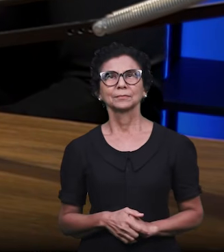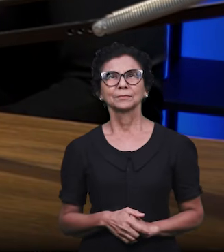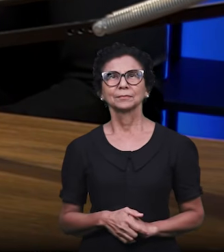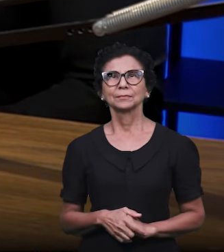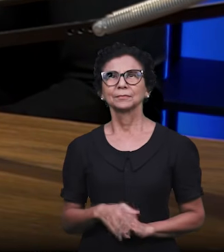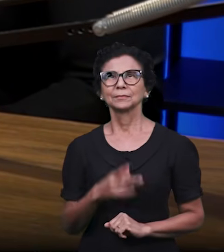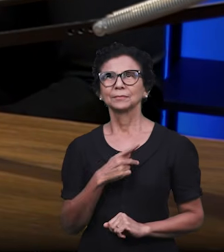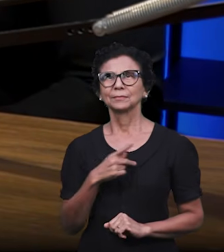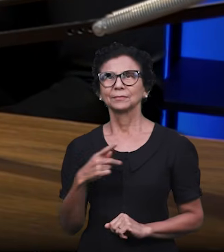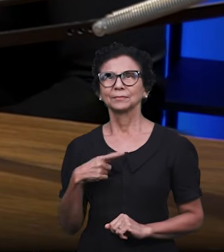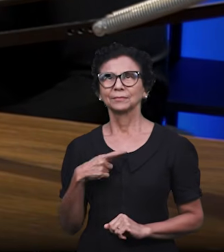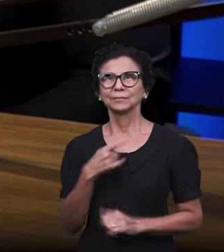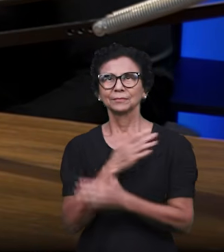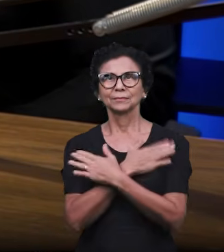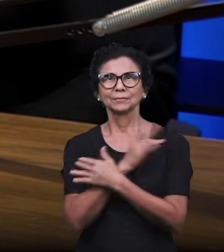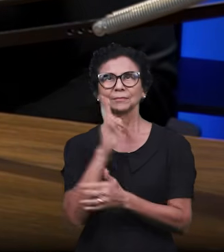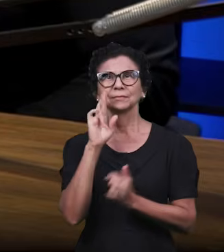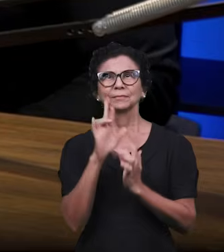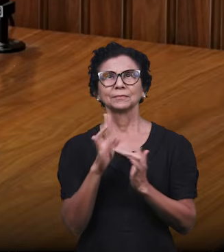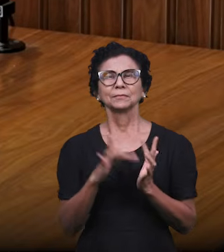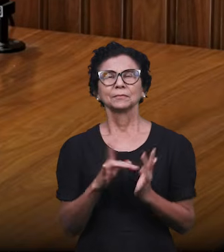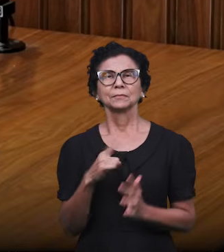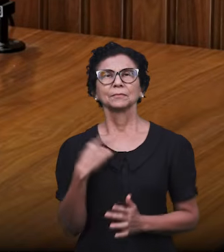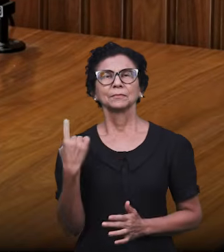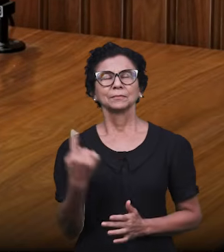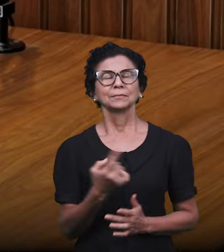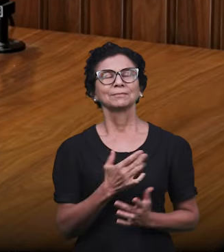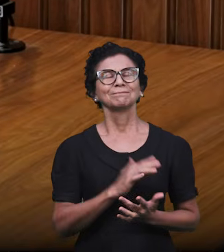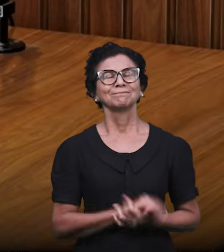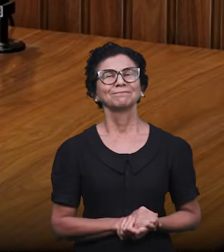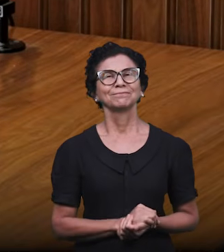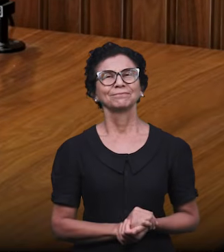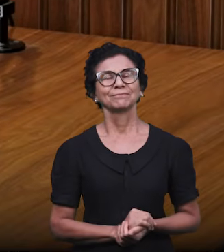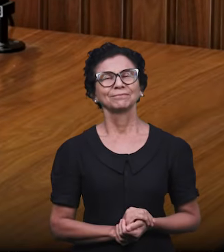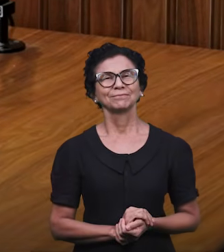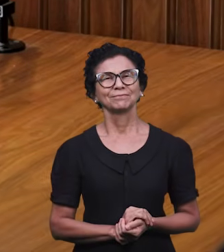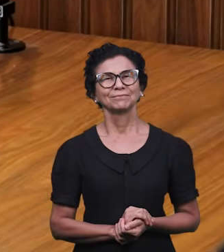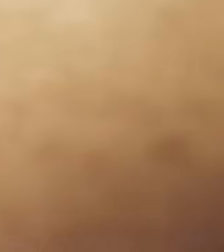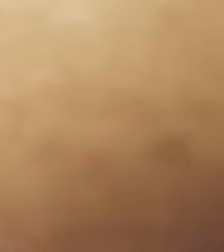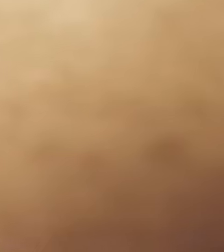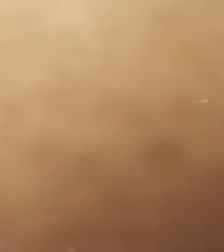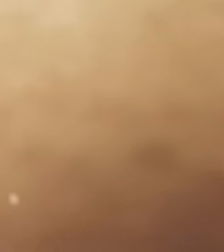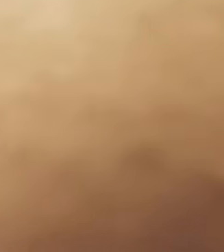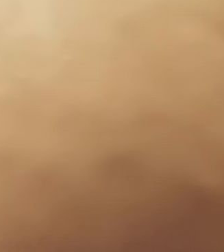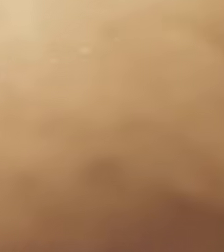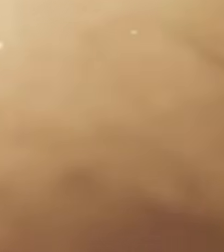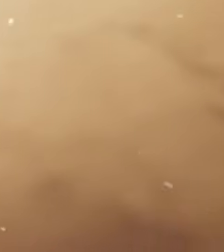abraço, a paz do Senhor e a paz do Senhor aos irmãos. A paz do Senhor, meus irmãos. Até o próximo episódio.